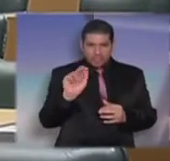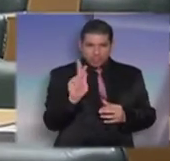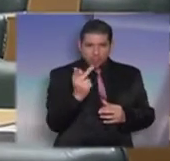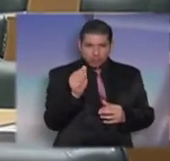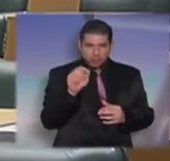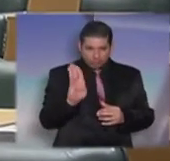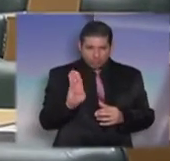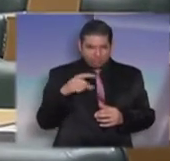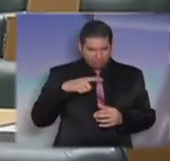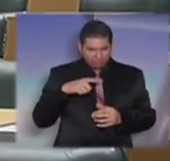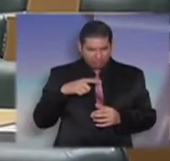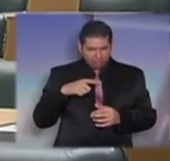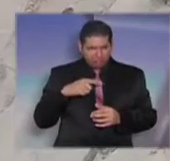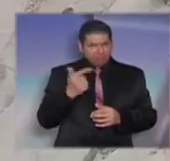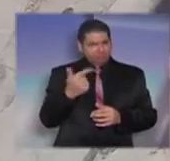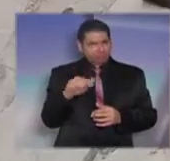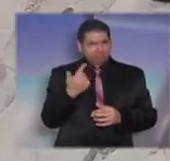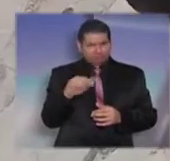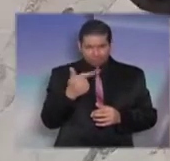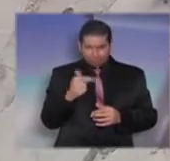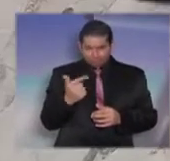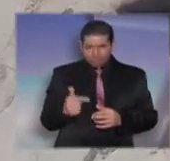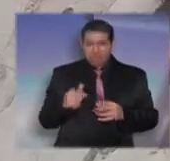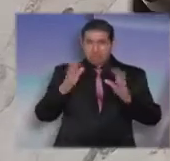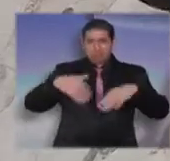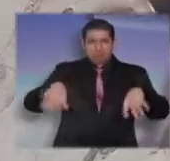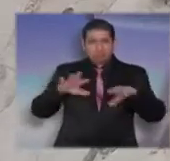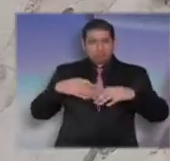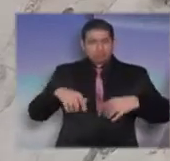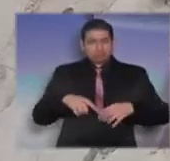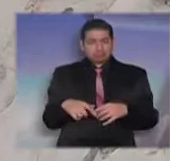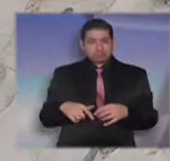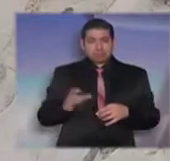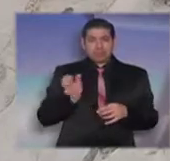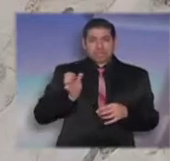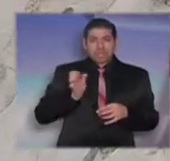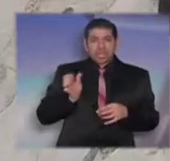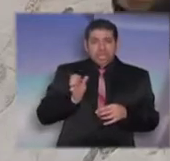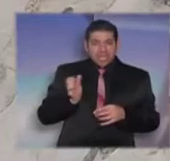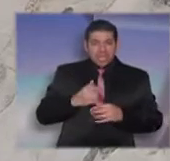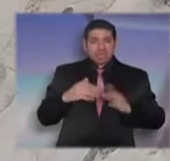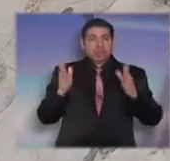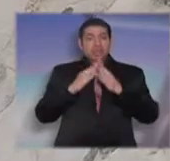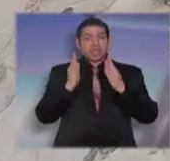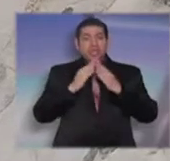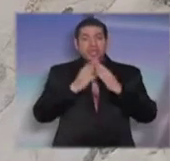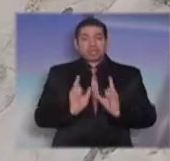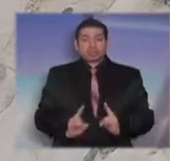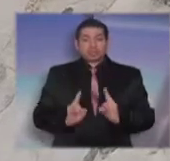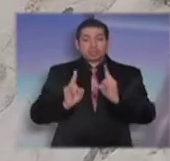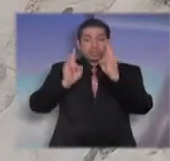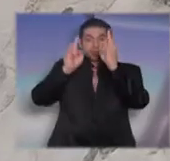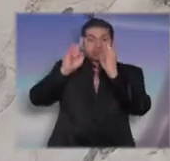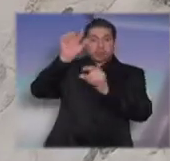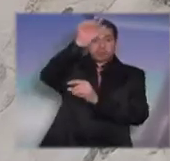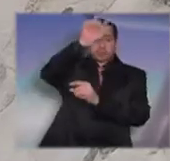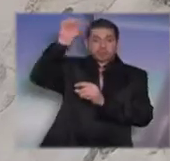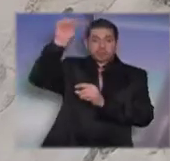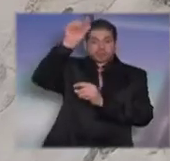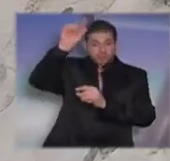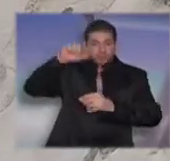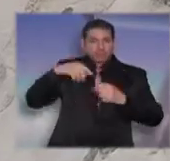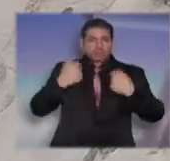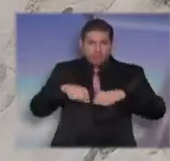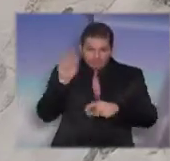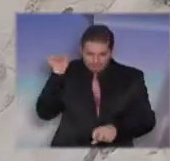perto onde vocês moram. Todo mundo hoje bem, morando em cobertura, todo mundo bonito. São os caras que lutavam pela democracia. Precisamos parar com essa